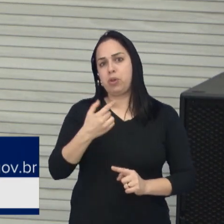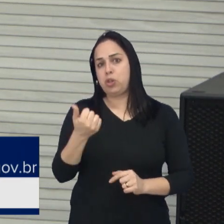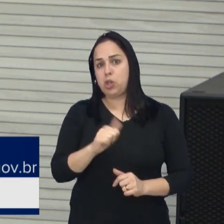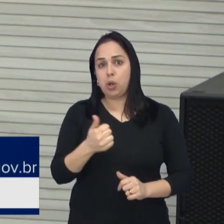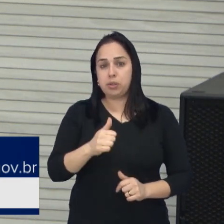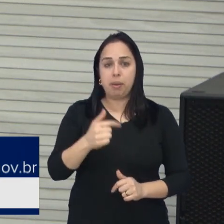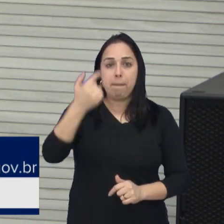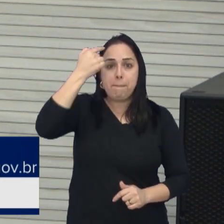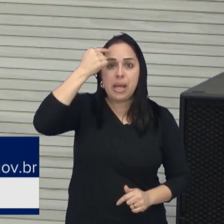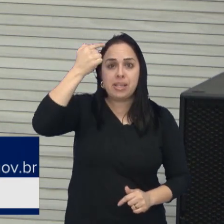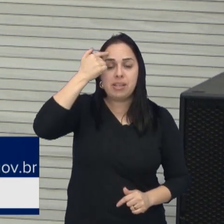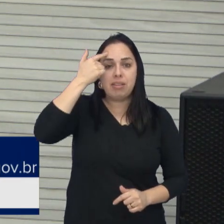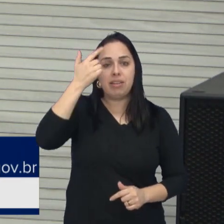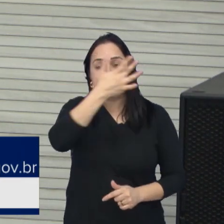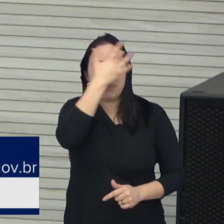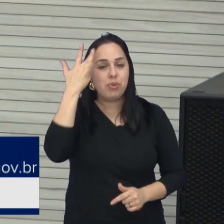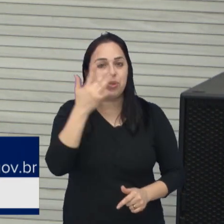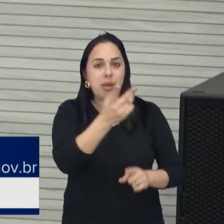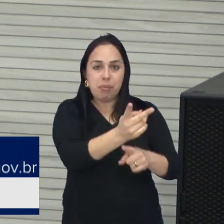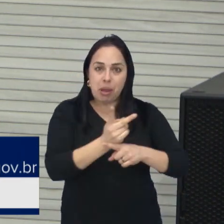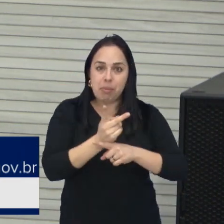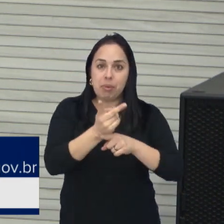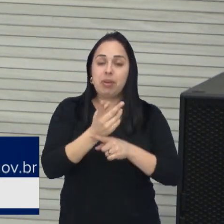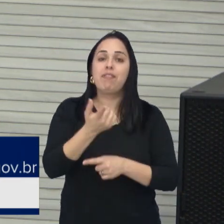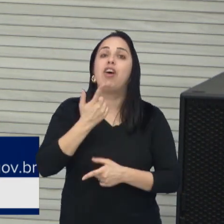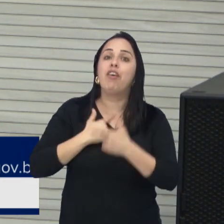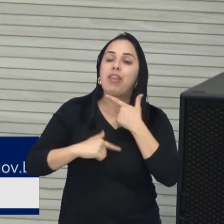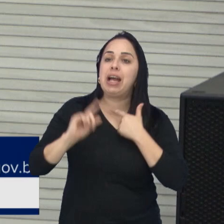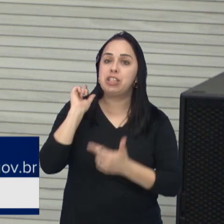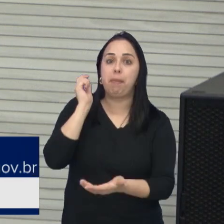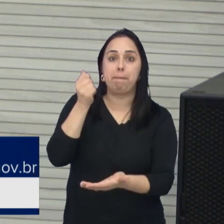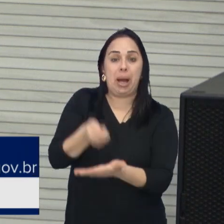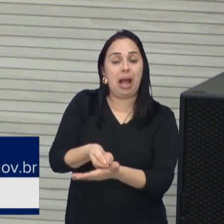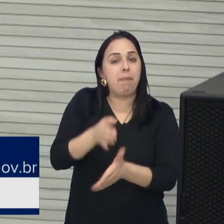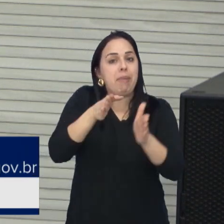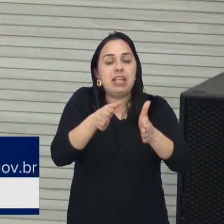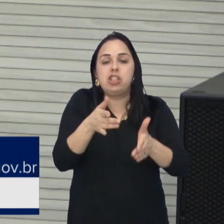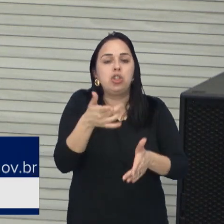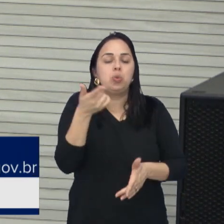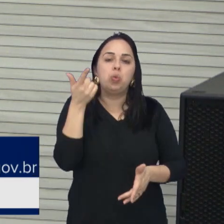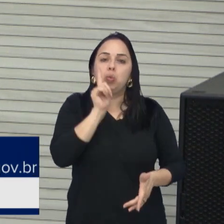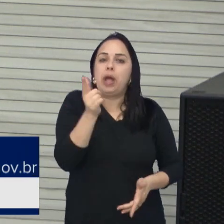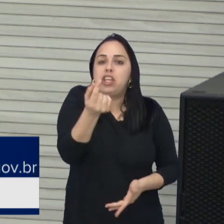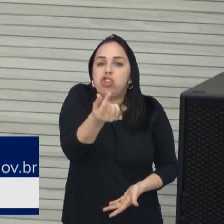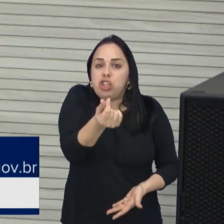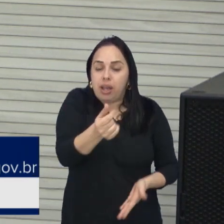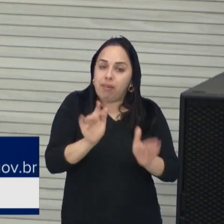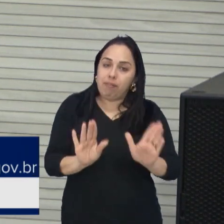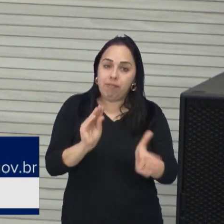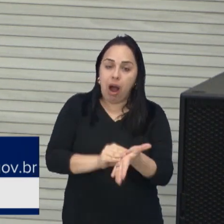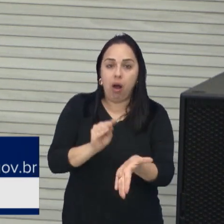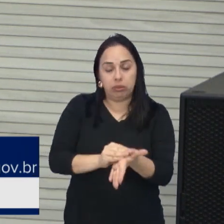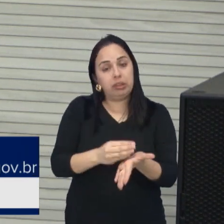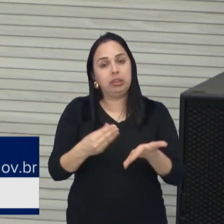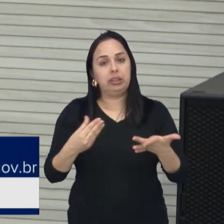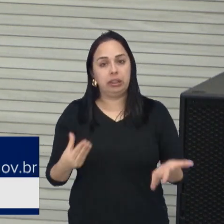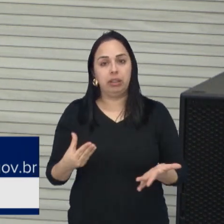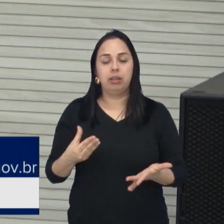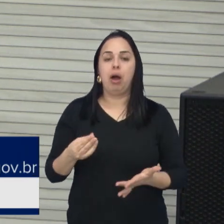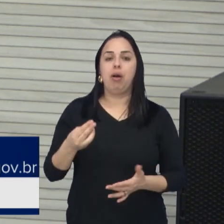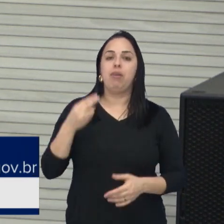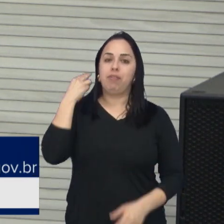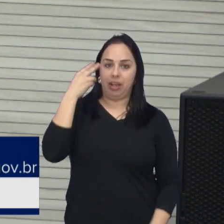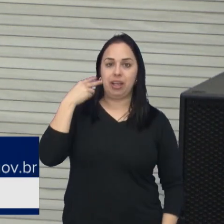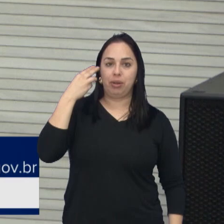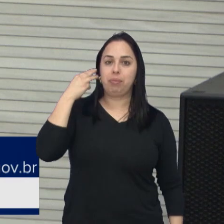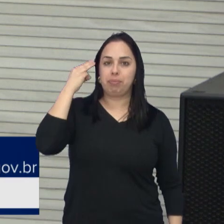pensando nas pessoas que nos procuram porque têm vontade de pagar, só que está sem condição. Então, assim, independente, né, o vereador Marcão da Academia veio ao